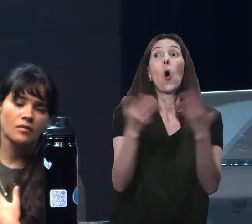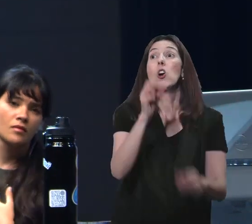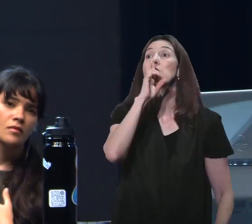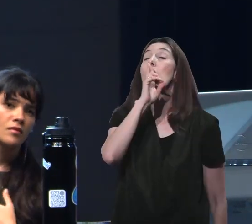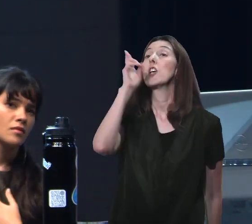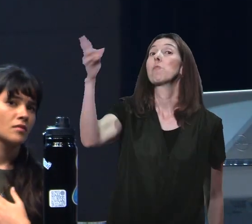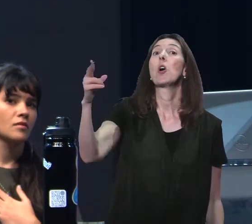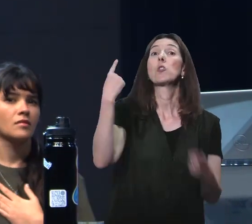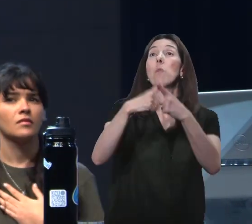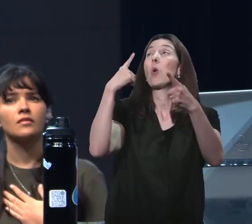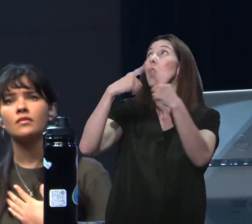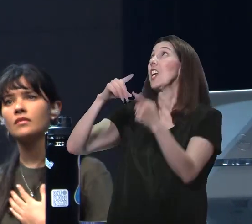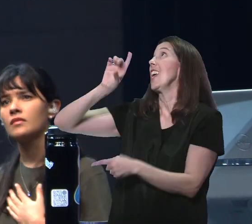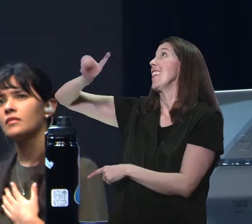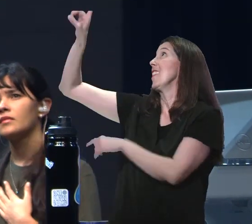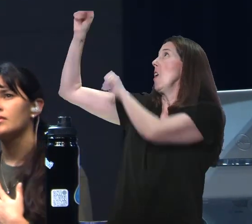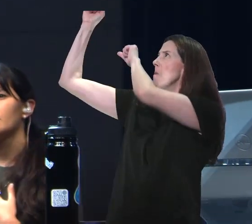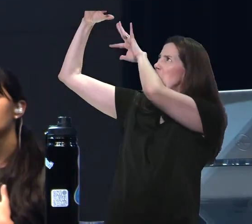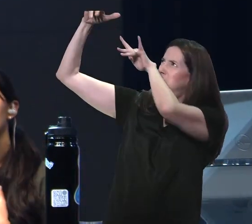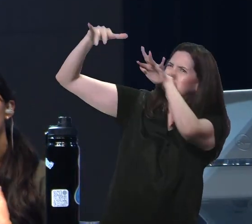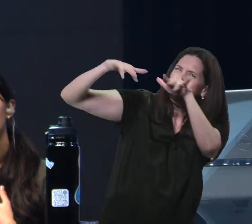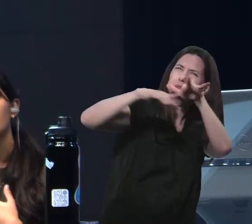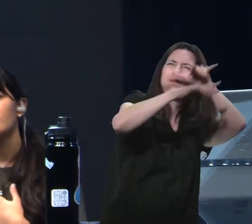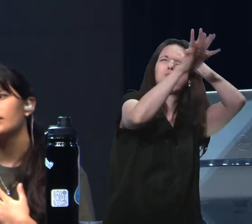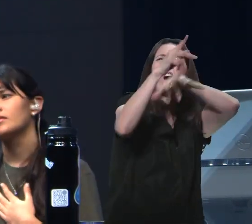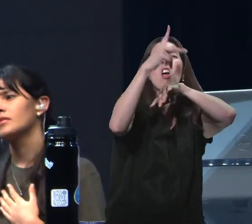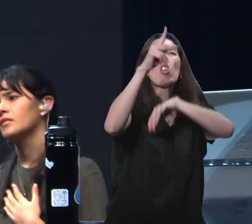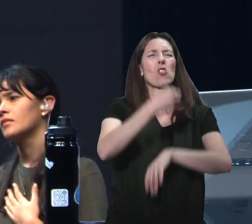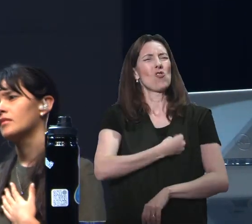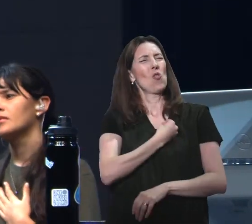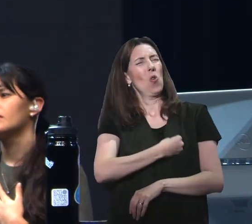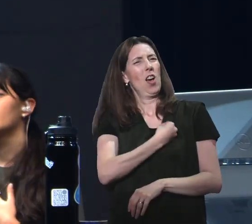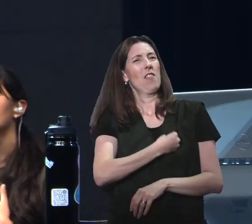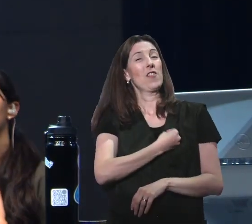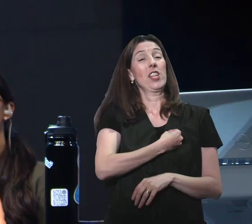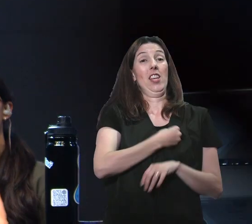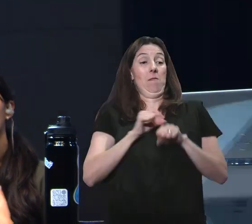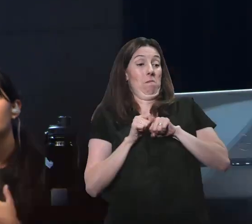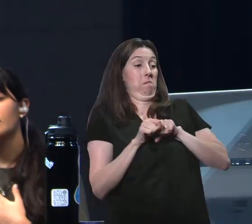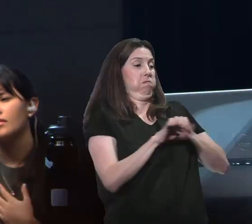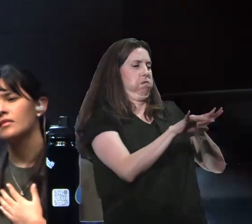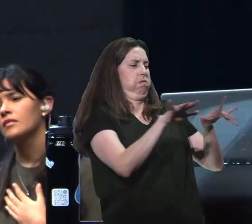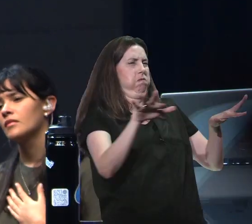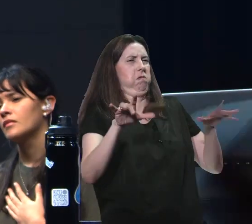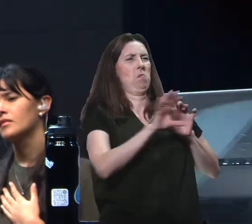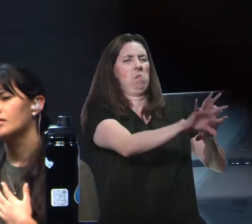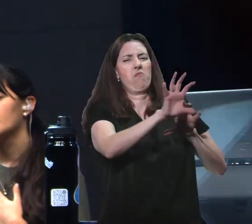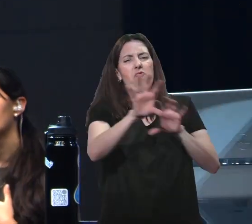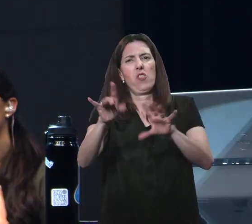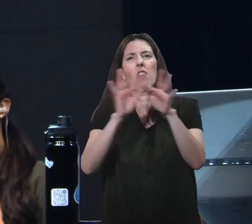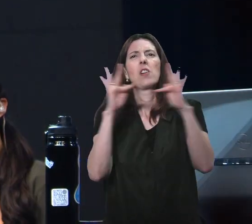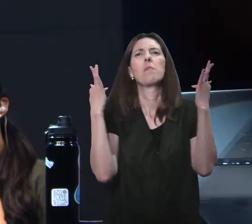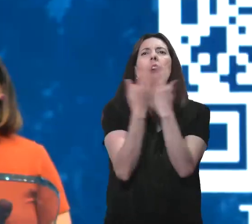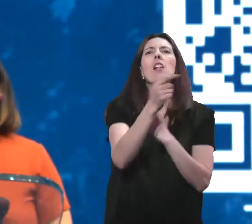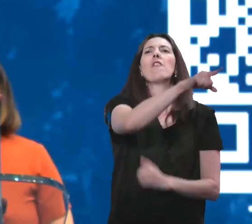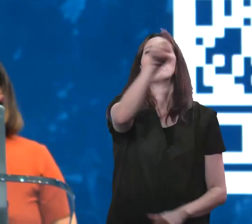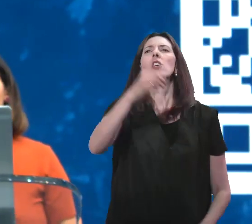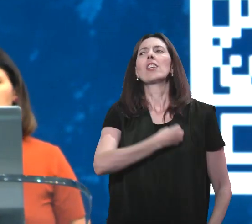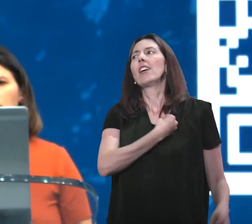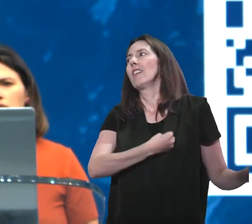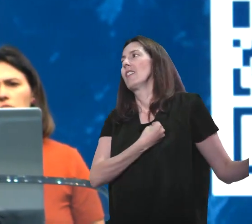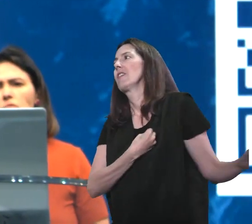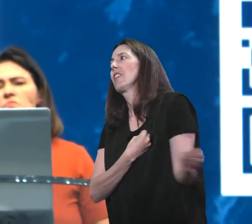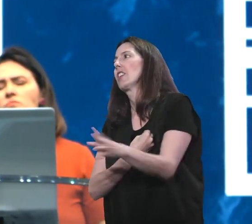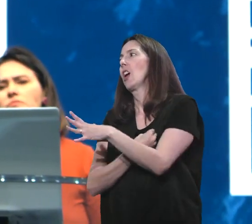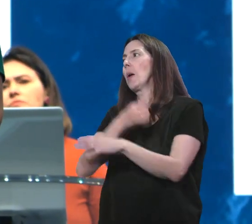o rio de Deus vai fluir dentro de você, e você se tornará uma nova pessoa. Pessoas